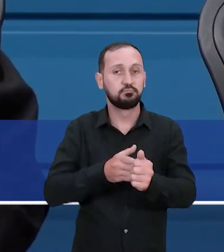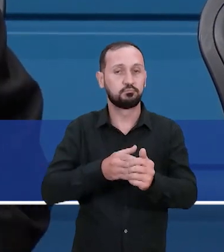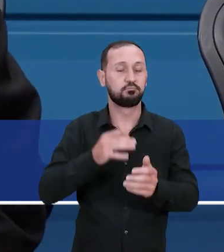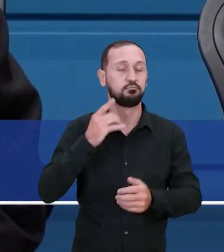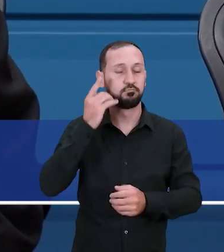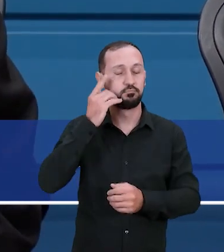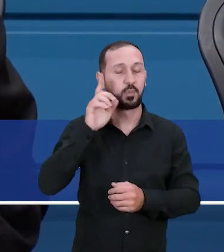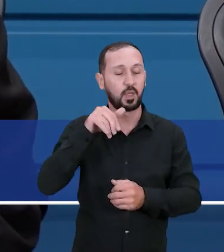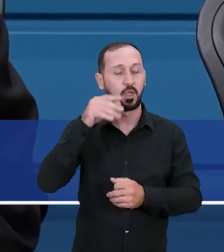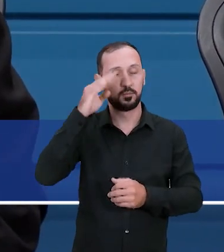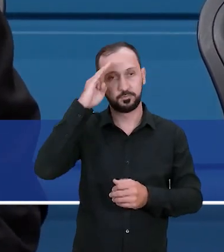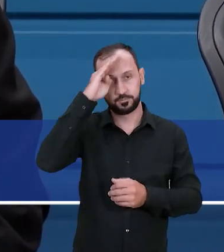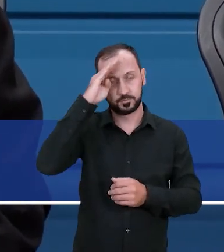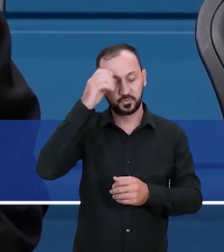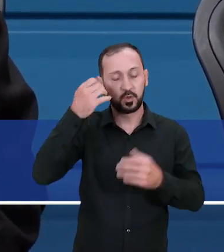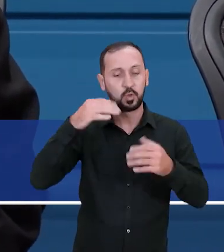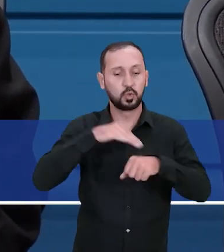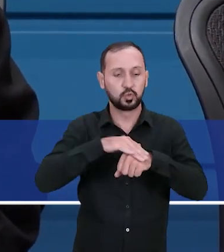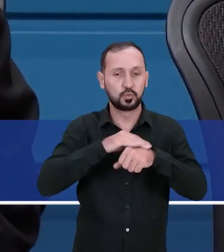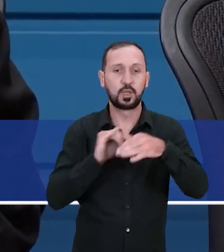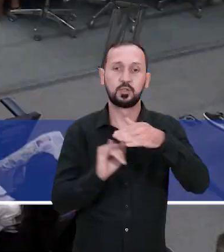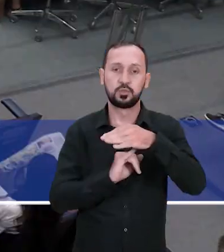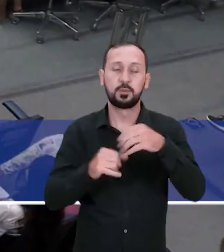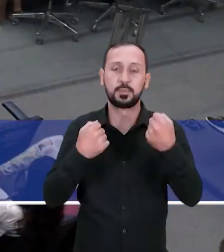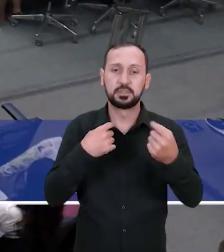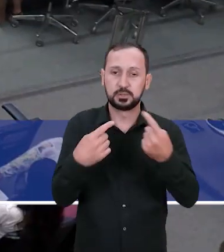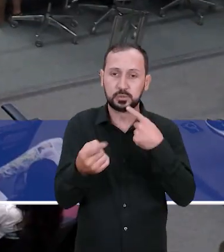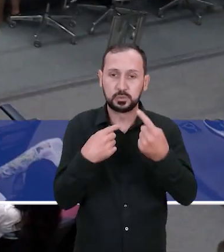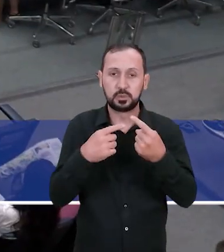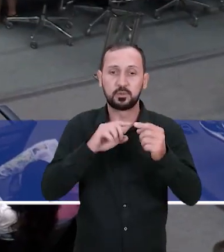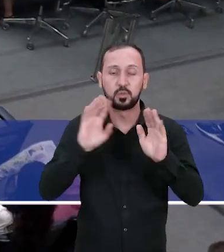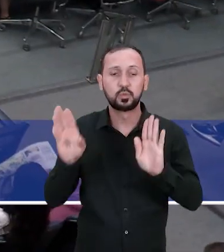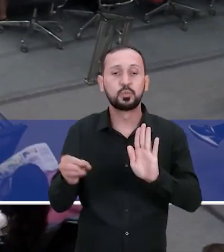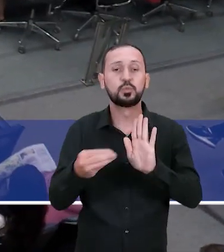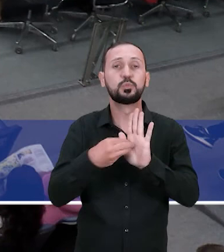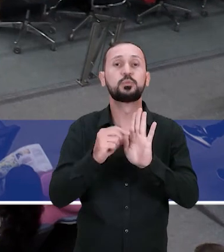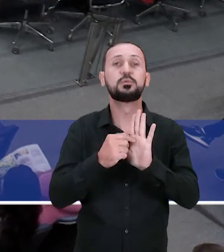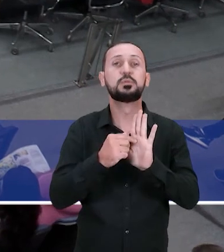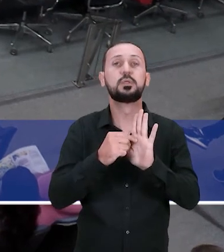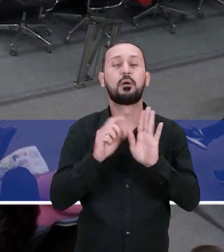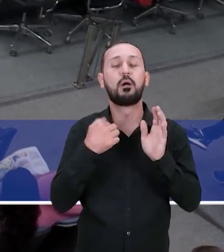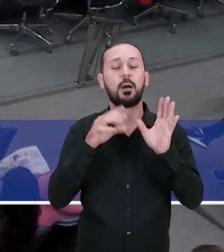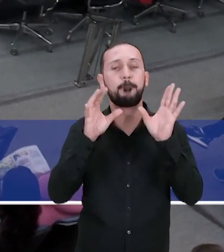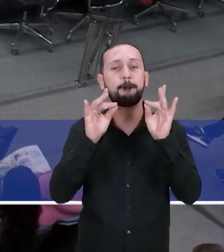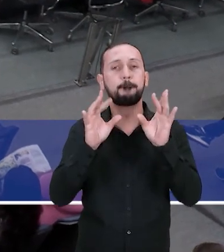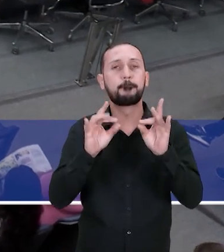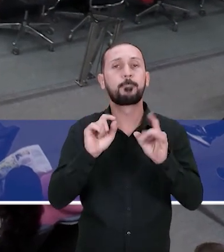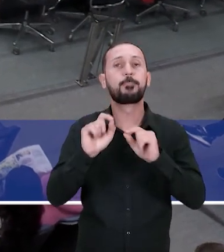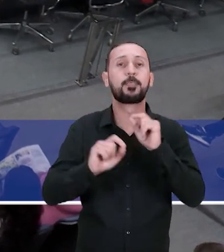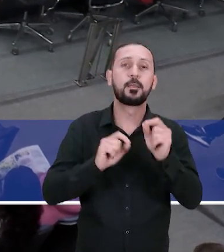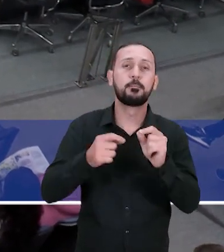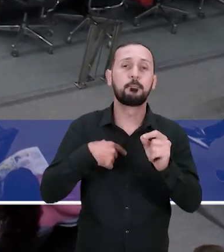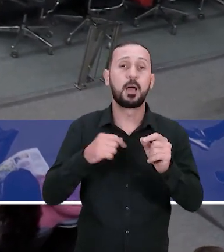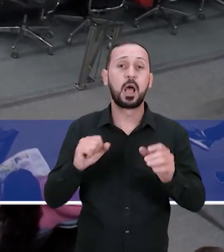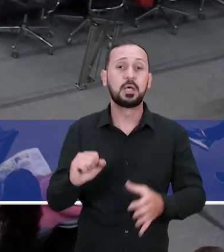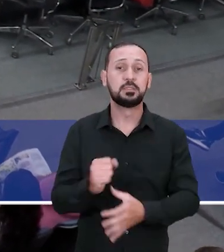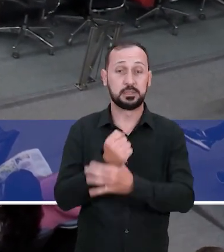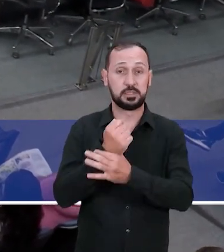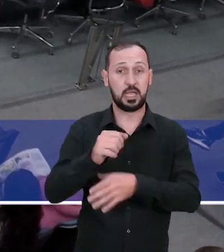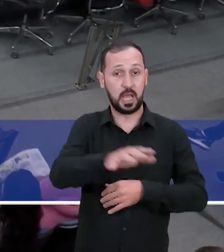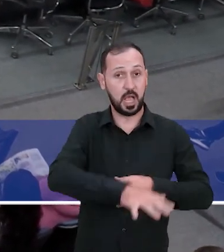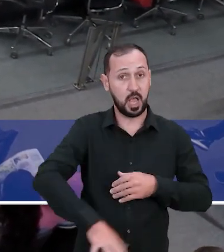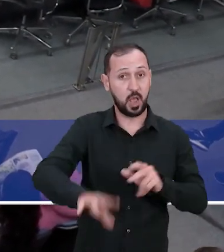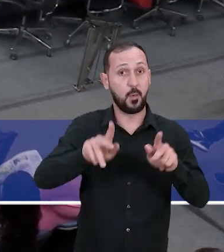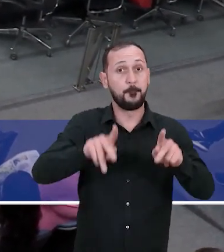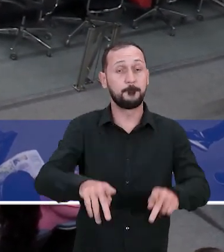Almi, falou que o debate com as instituições deve colocar em pauta os principais pontos para assegurar a toda a